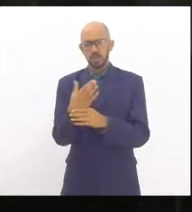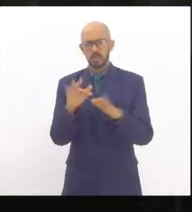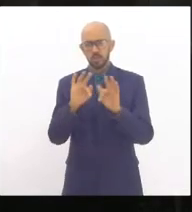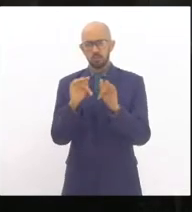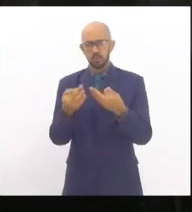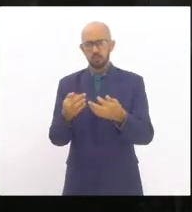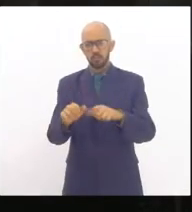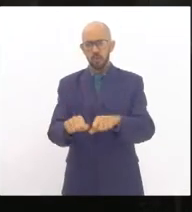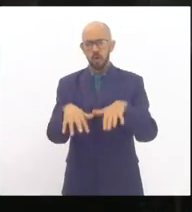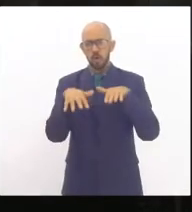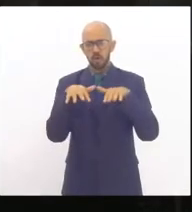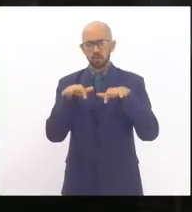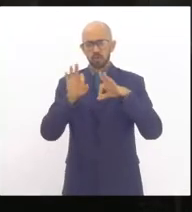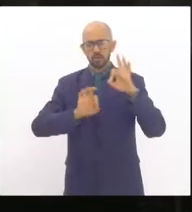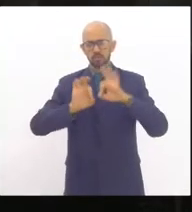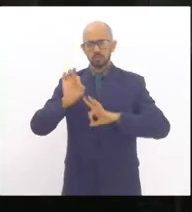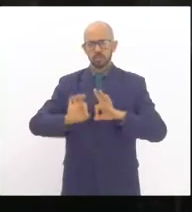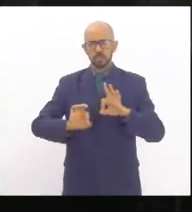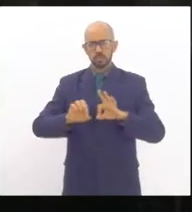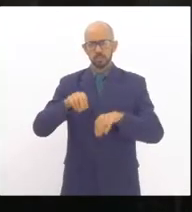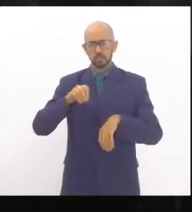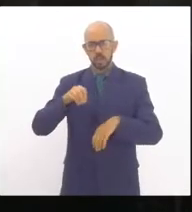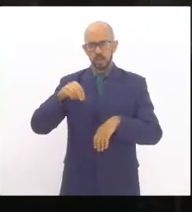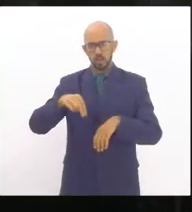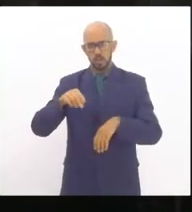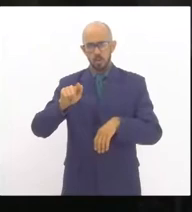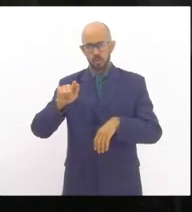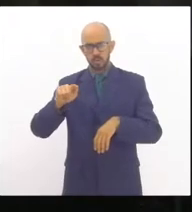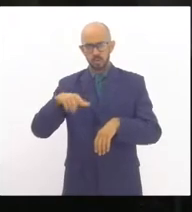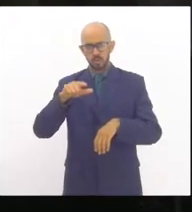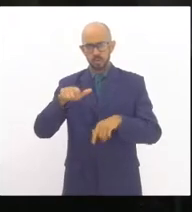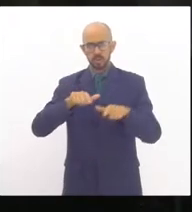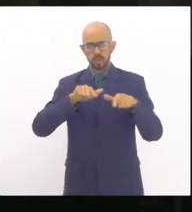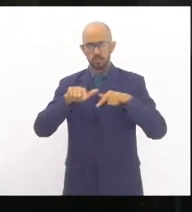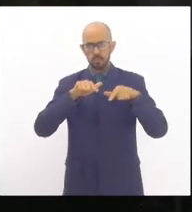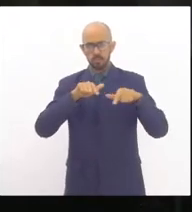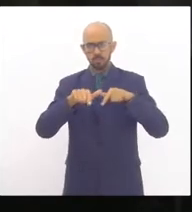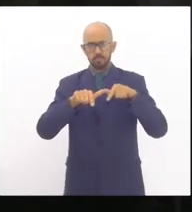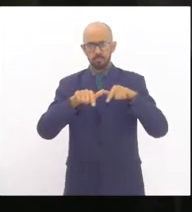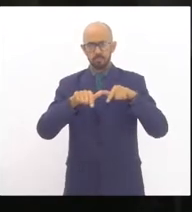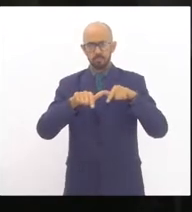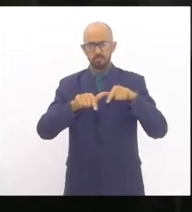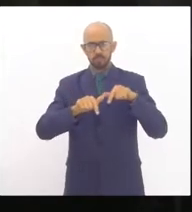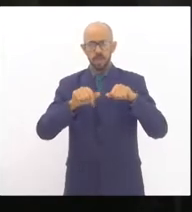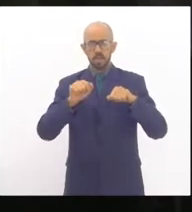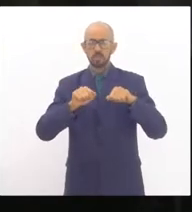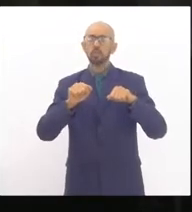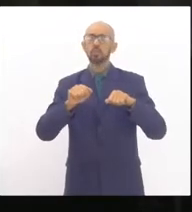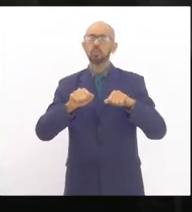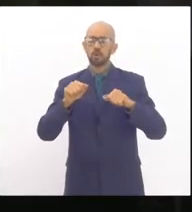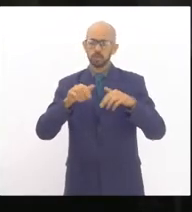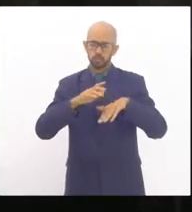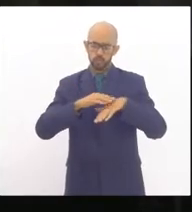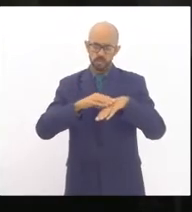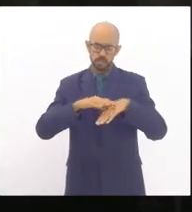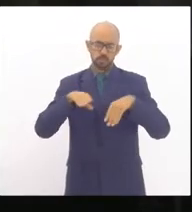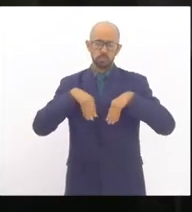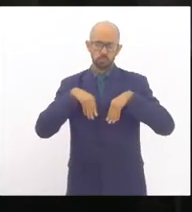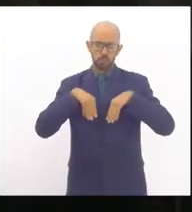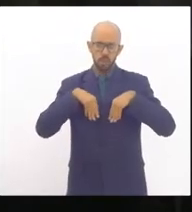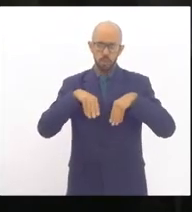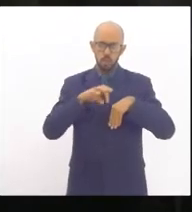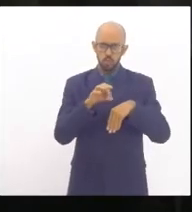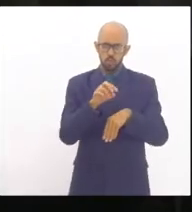Fórum das organizações não governamentais que atuam na questão da tuberculose e por quê que é